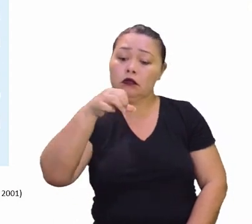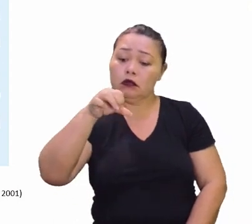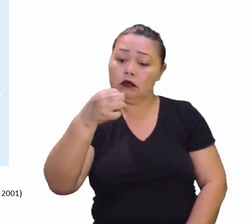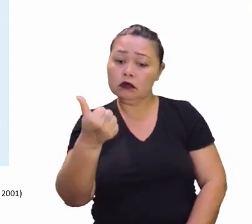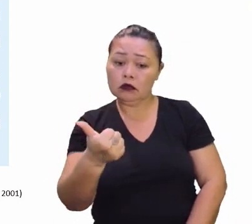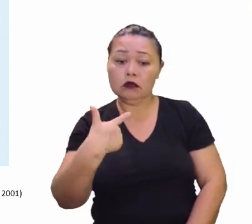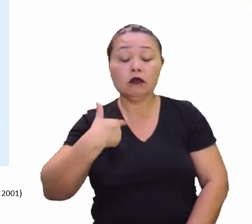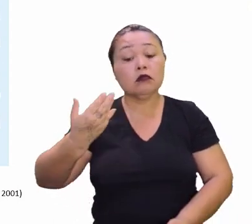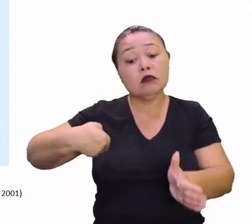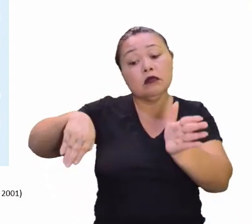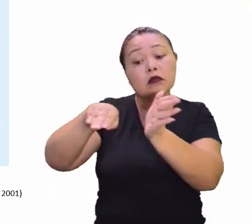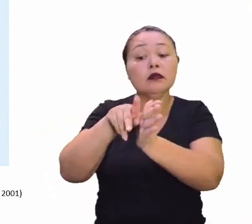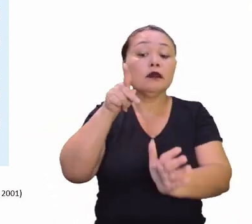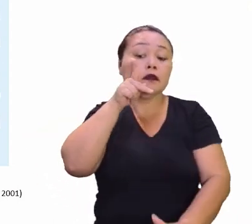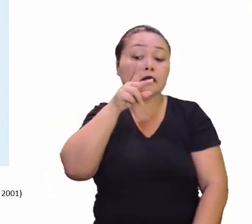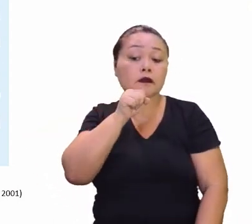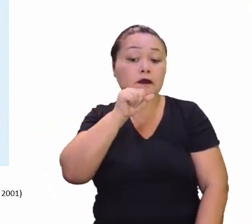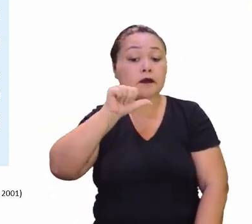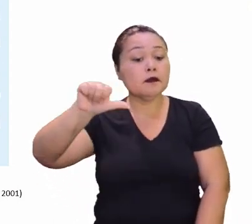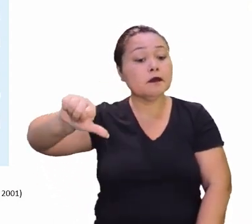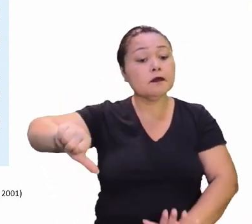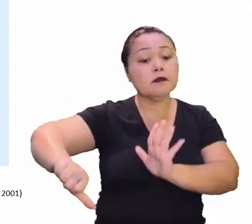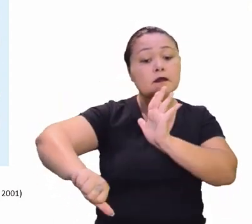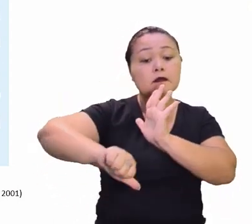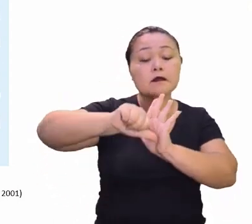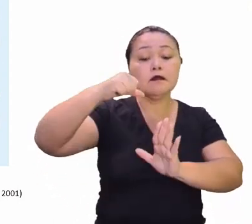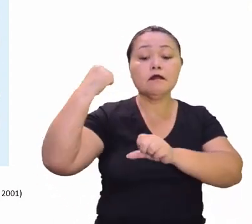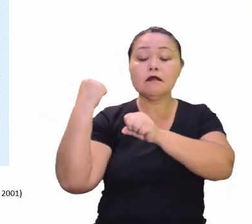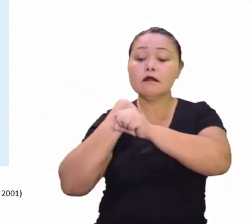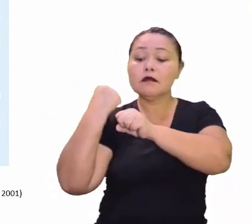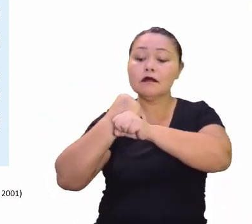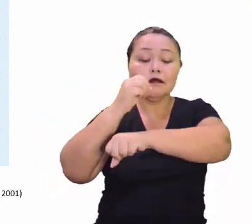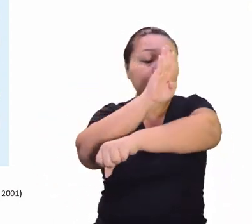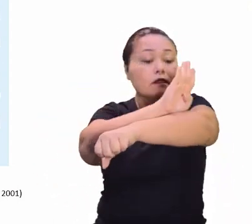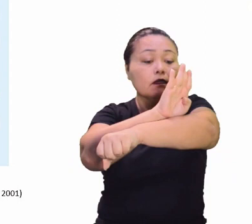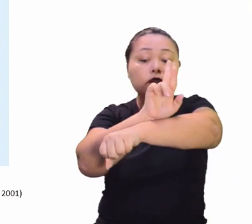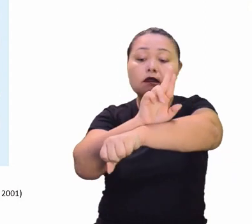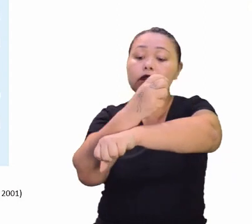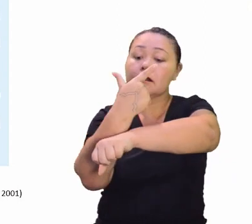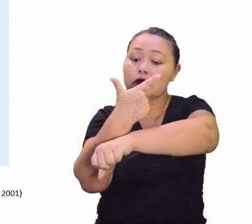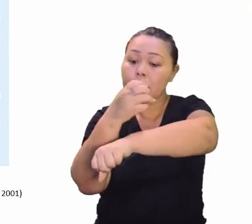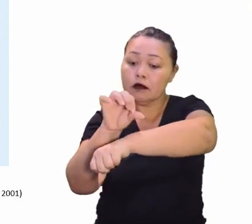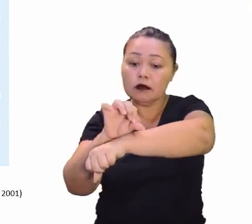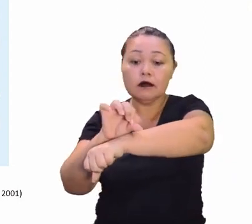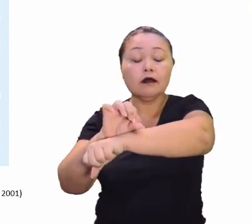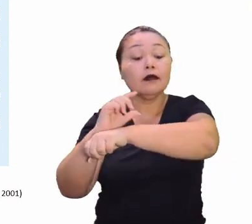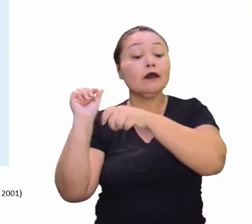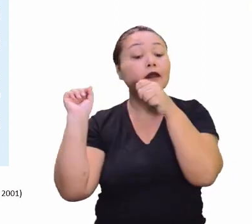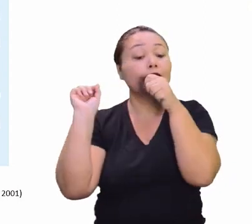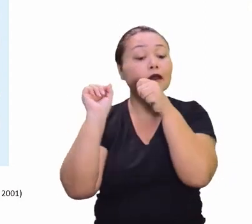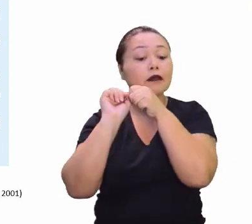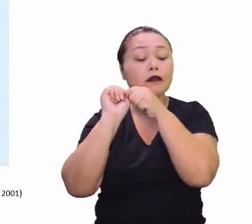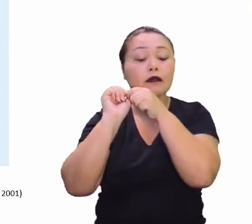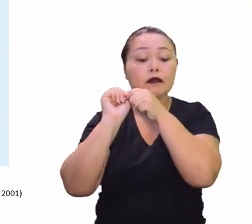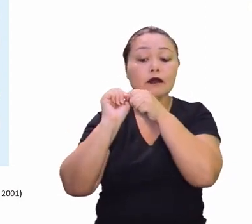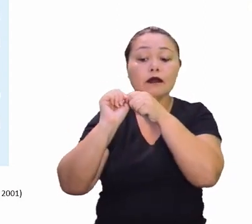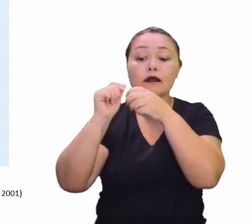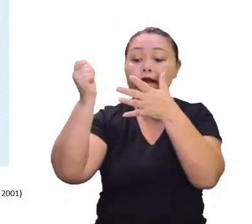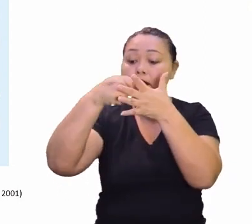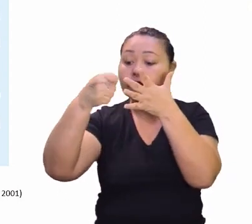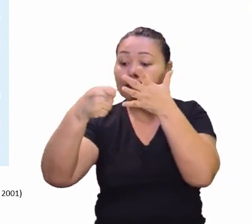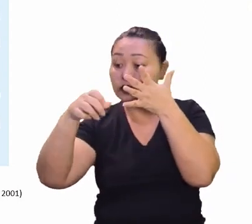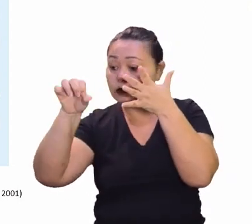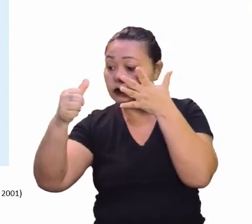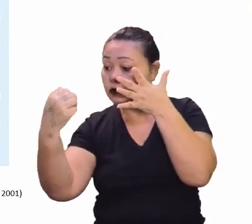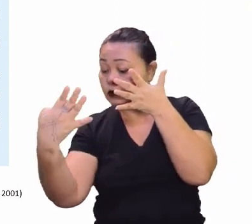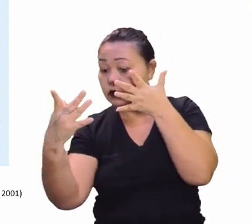1961, chegava a Porto Velho a primeira leva de construtores da BR-29 para realizar, em 9